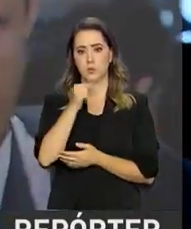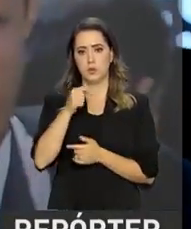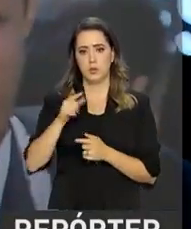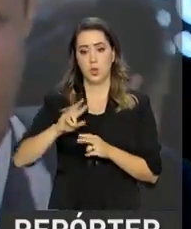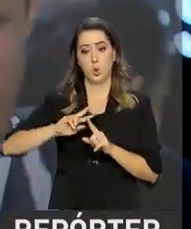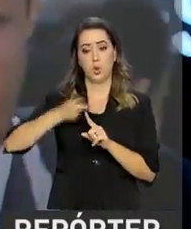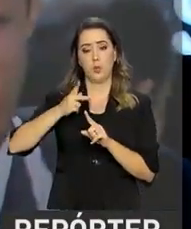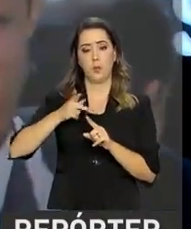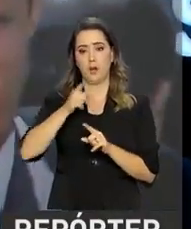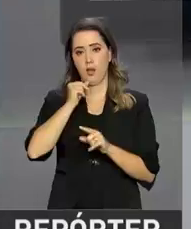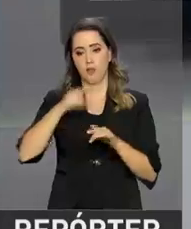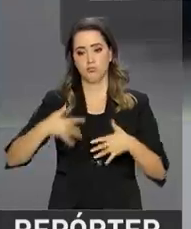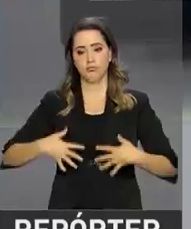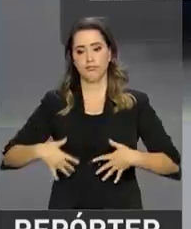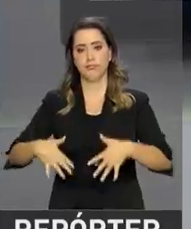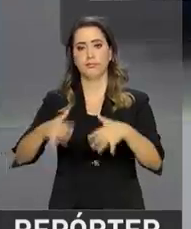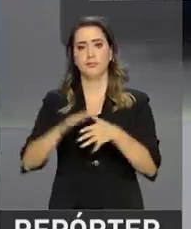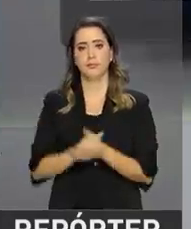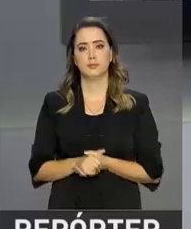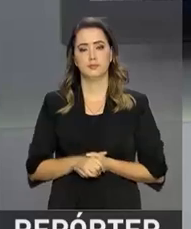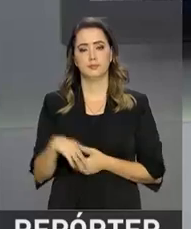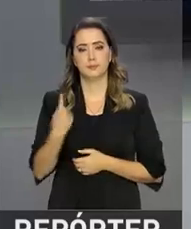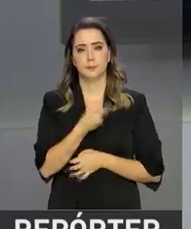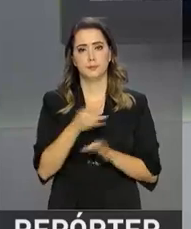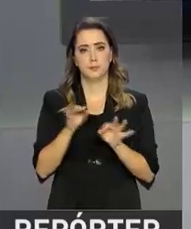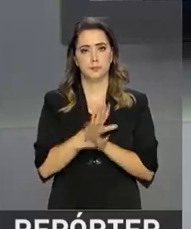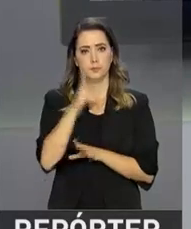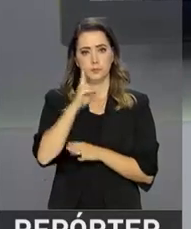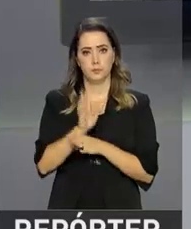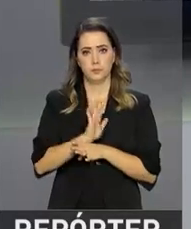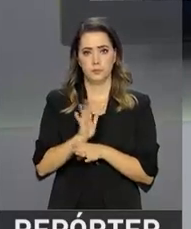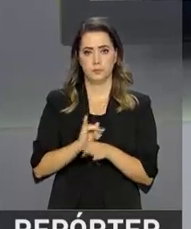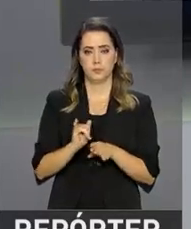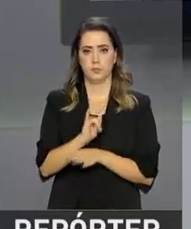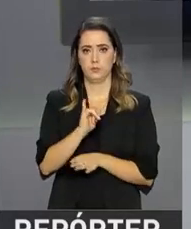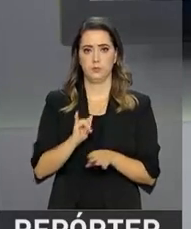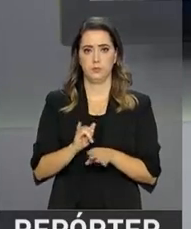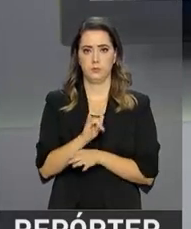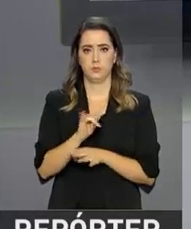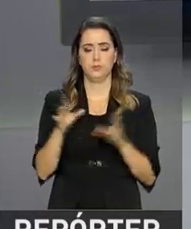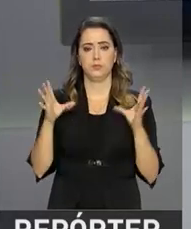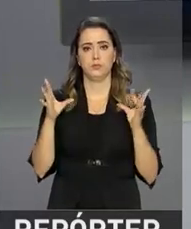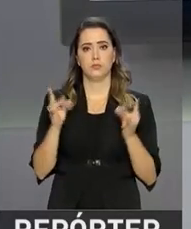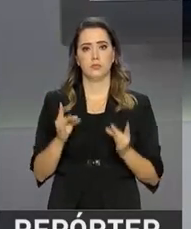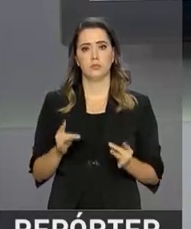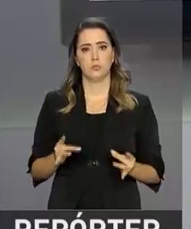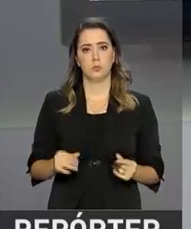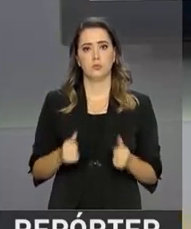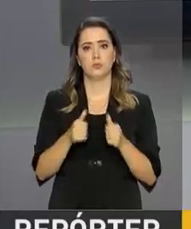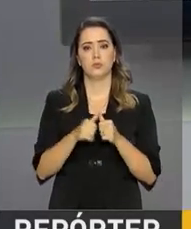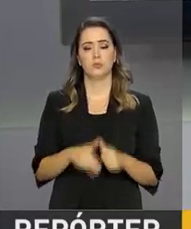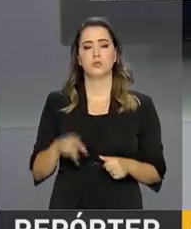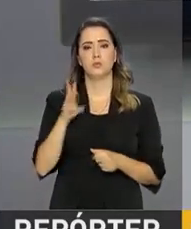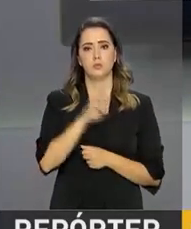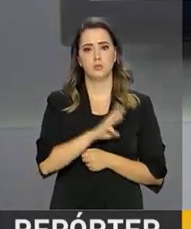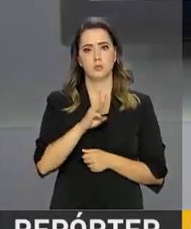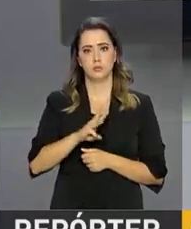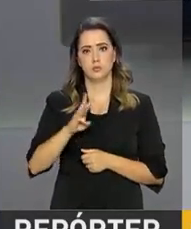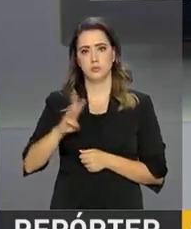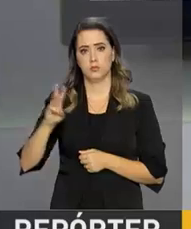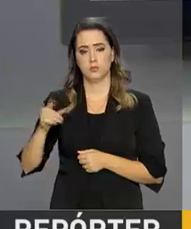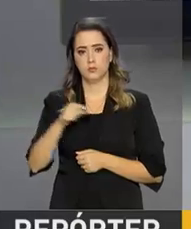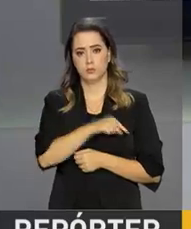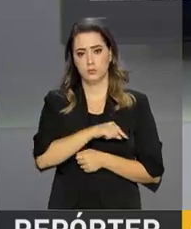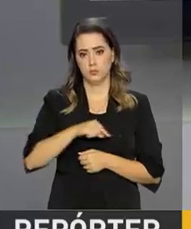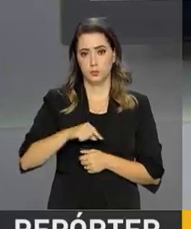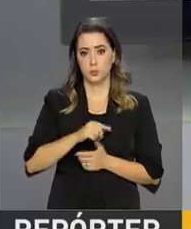no brasil a médio prazo nós ficamos por aqui você pode rever as reportagens no youtube e toda a nossa programação também está